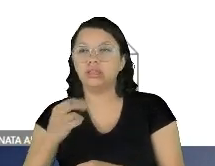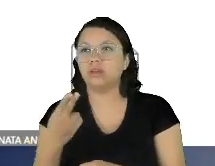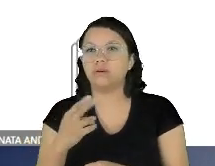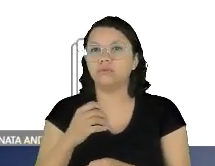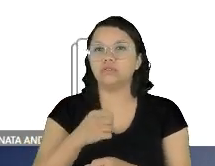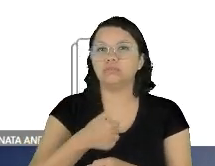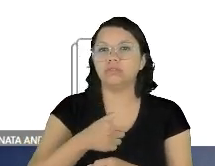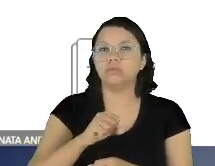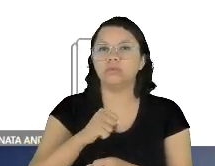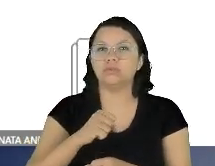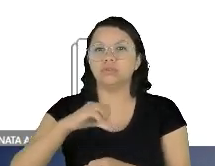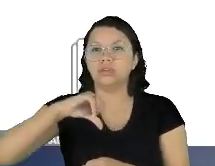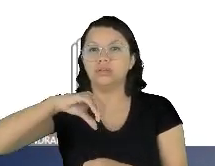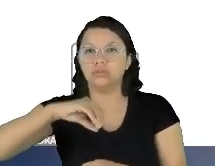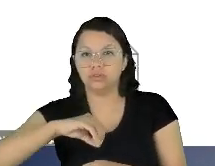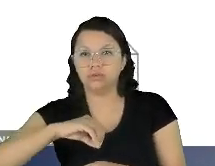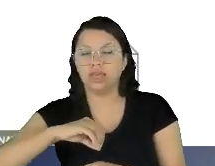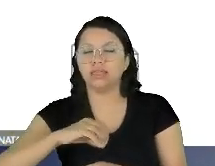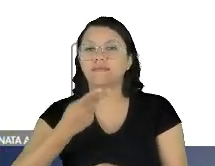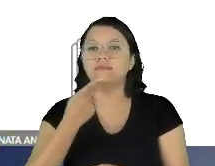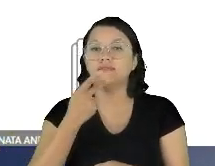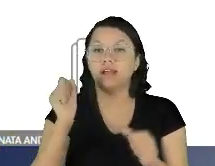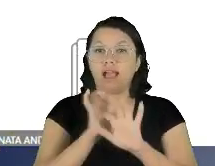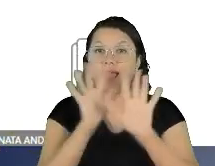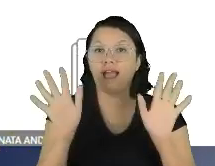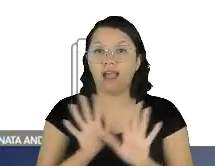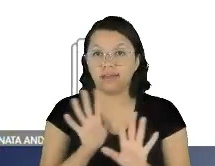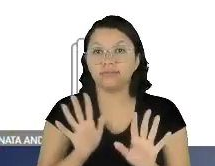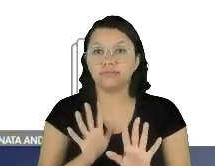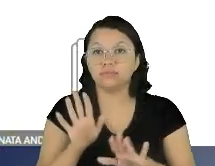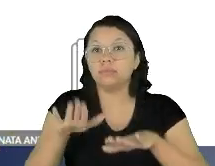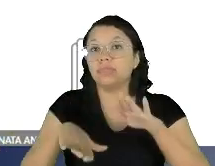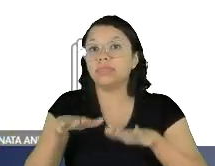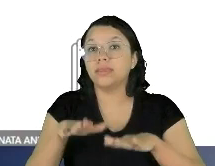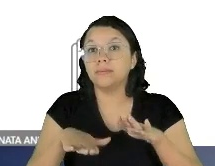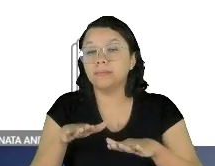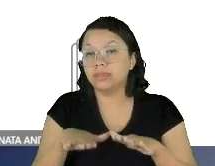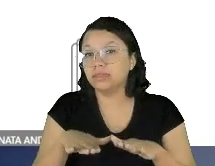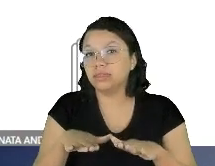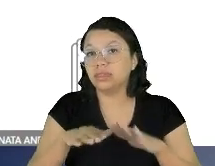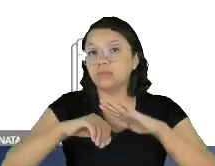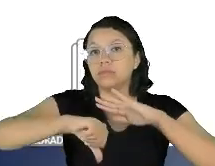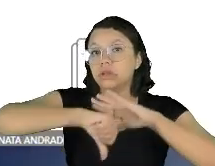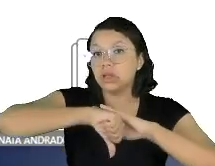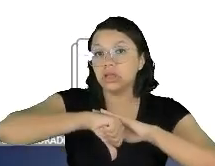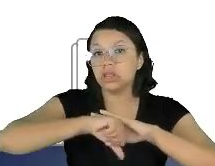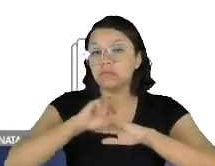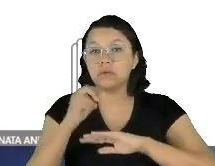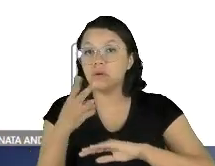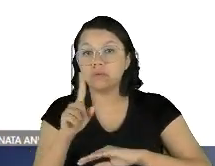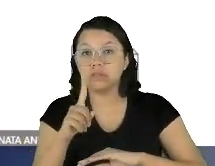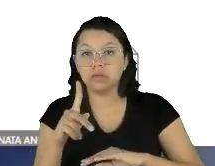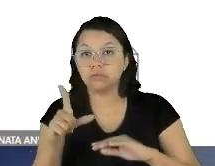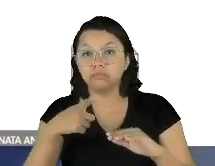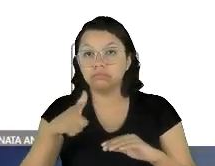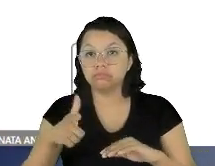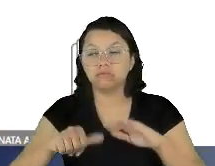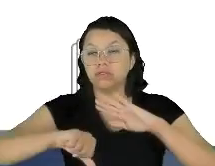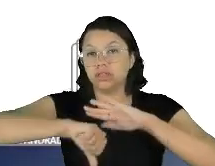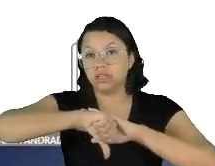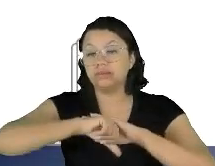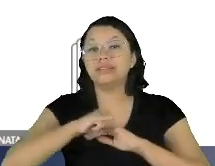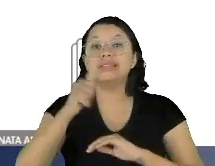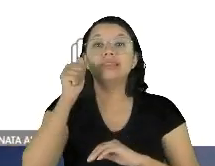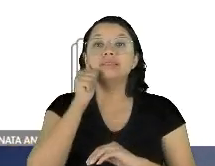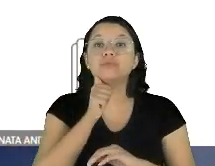Criminal de 1890 deixavam claro que ia depender o crime ou não do fato da mulher ser